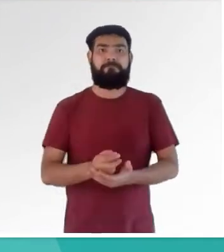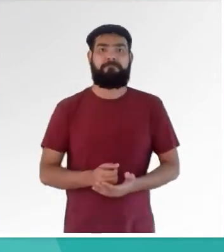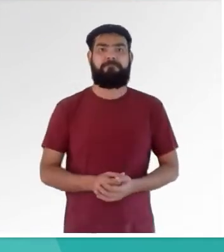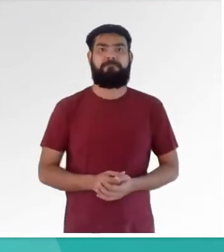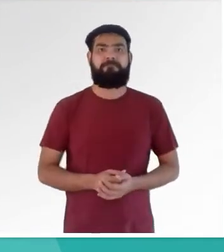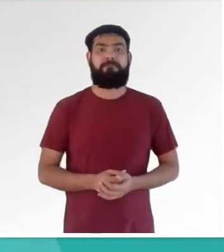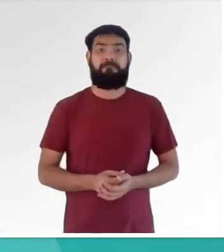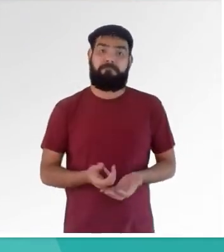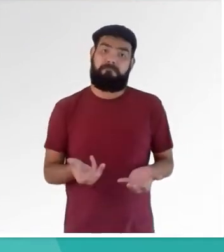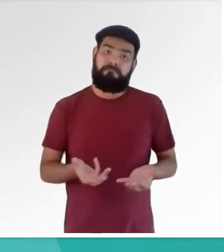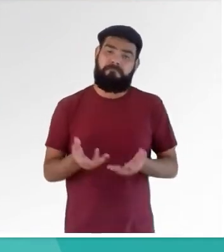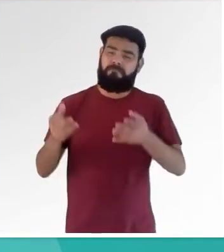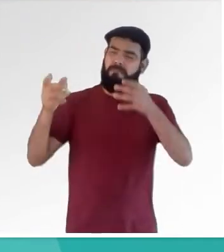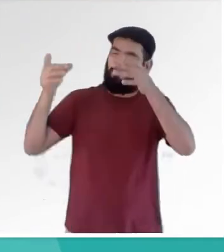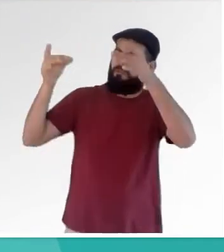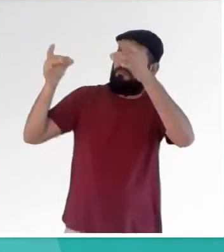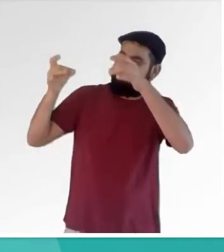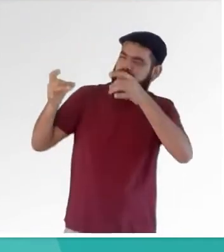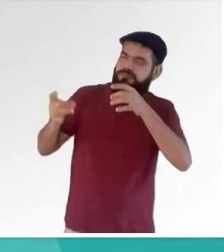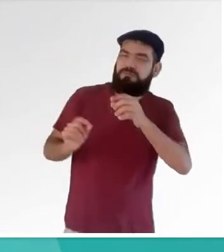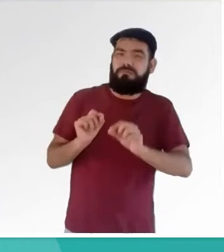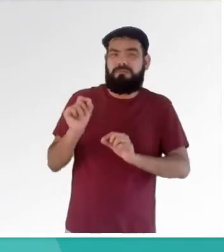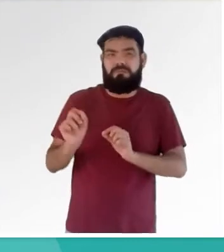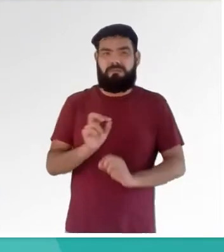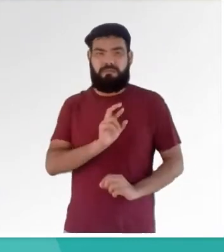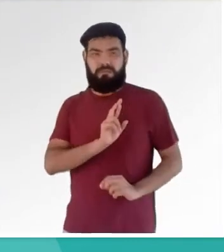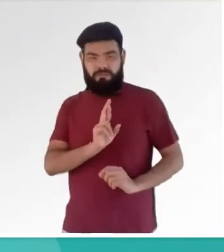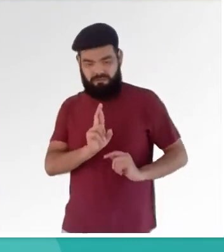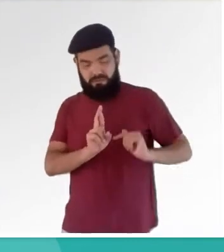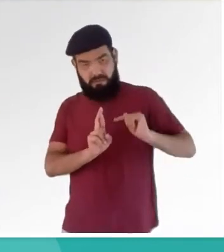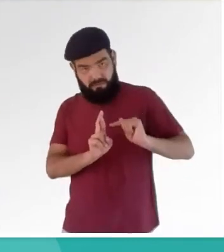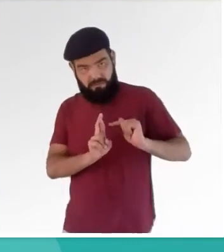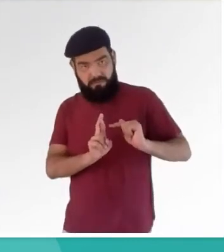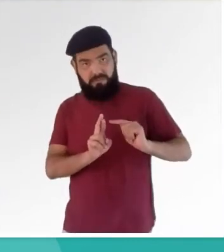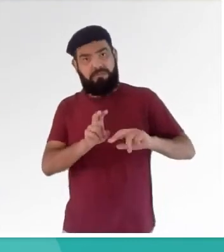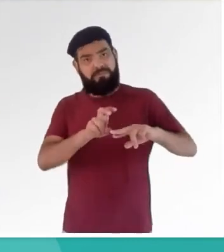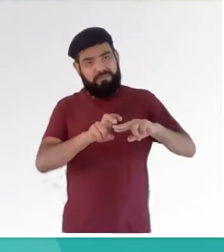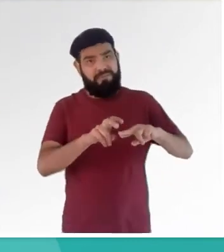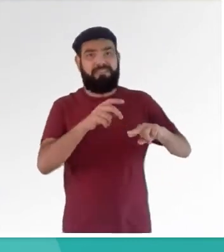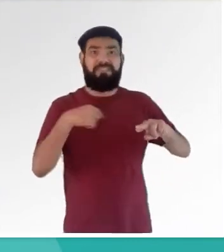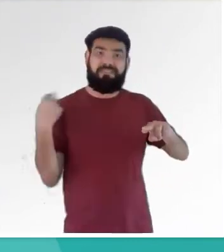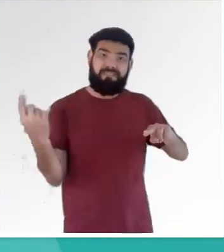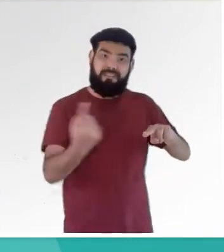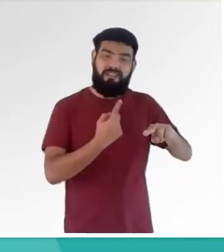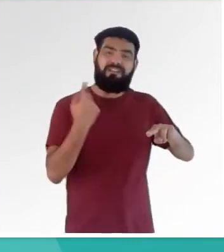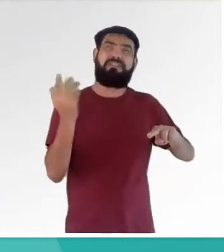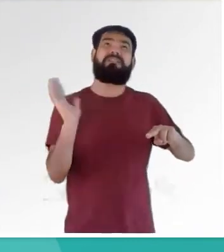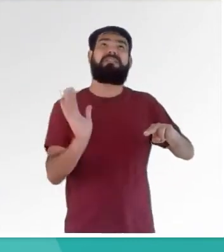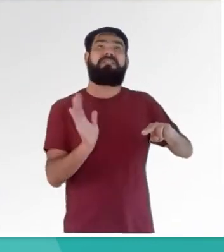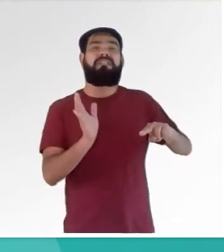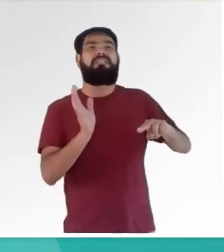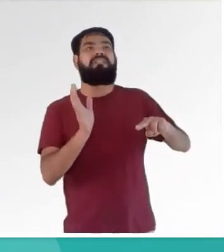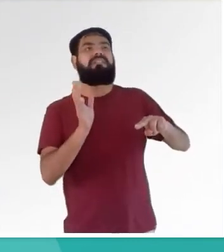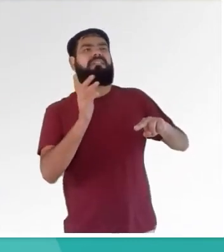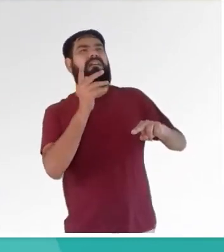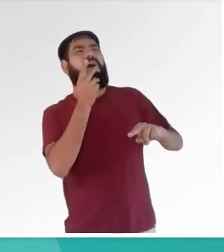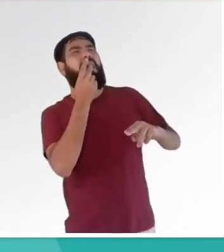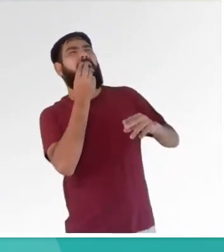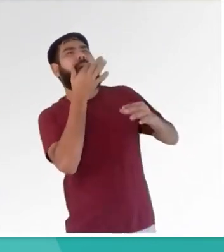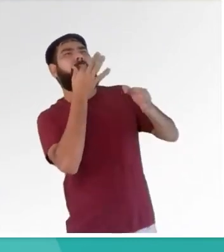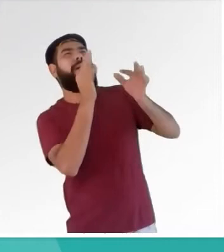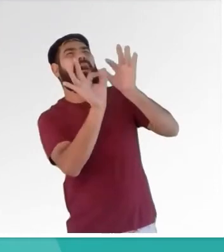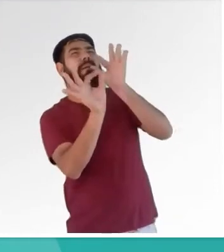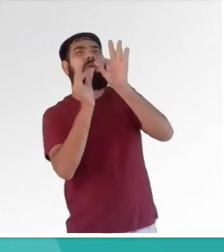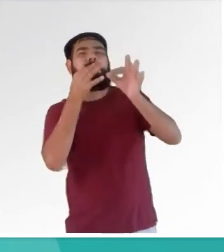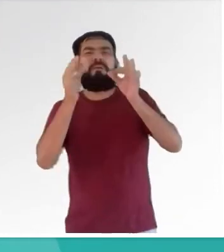falando da religião, de religião, né? Por isso que nós fizemos esses comentários aí sobre a